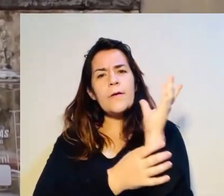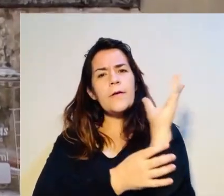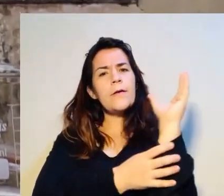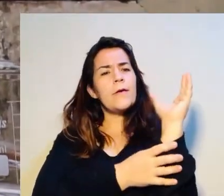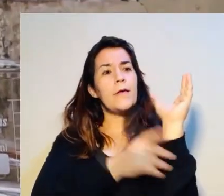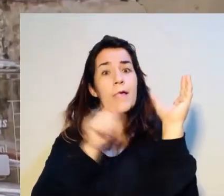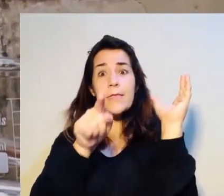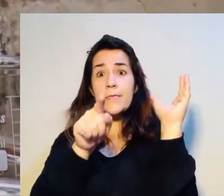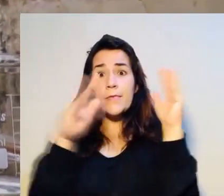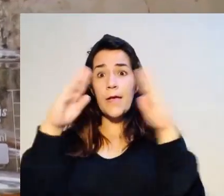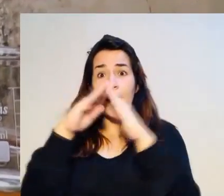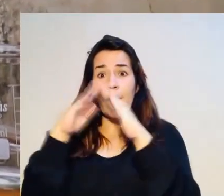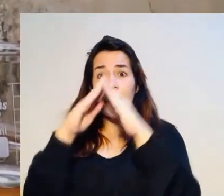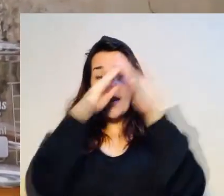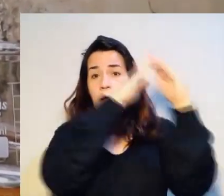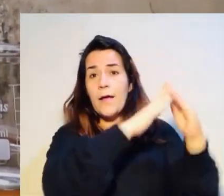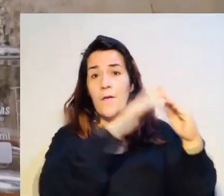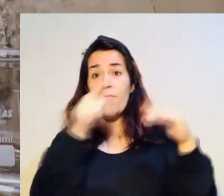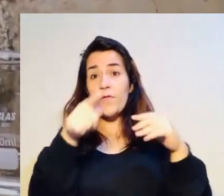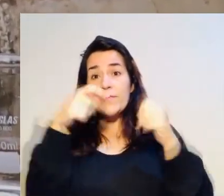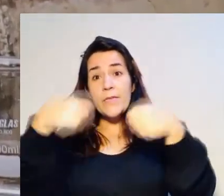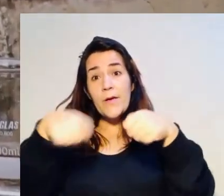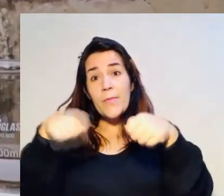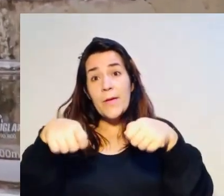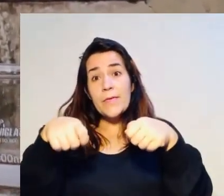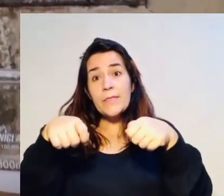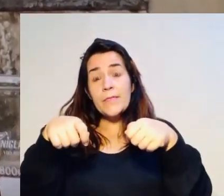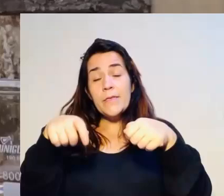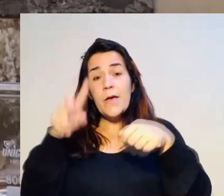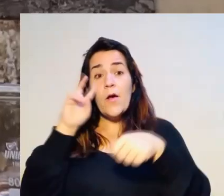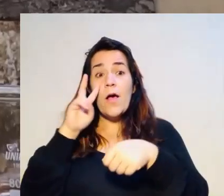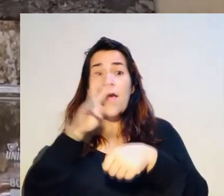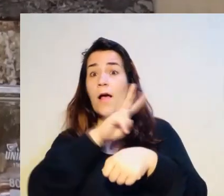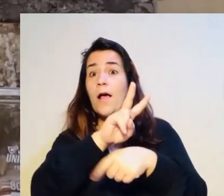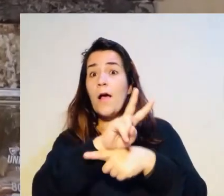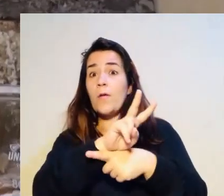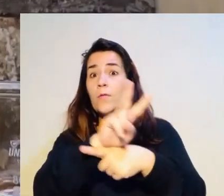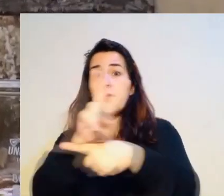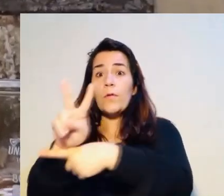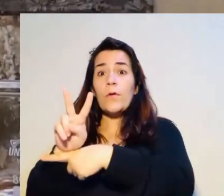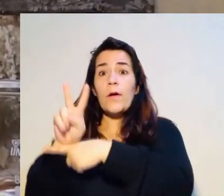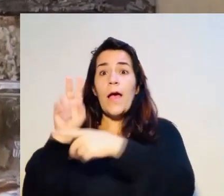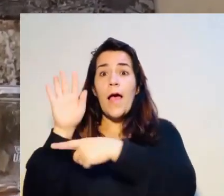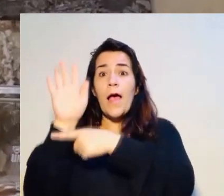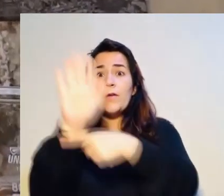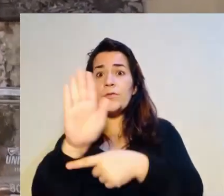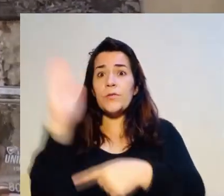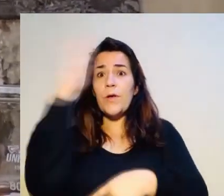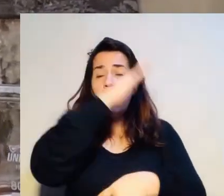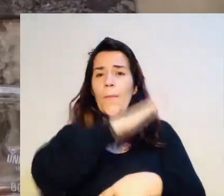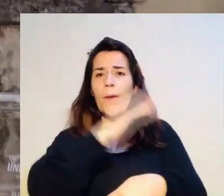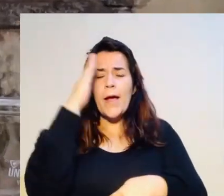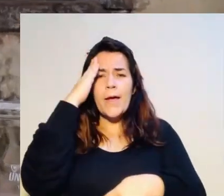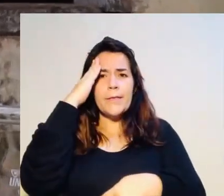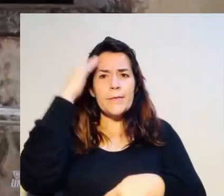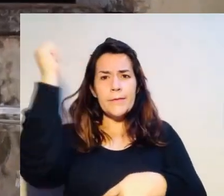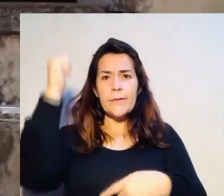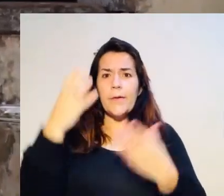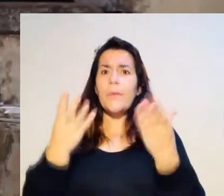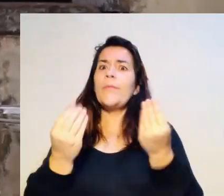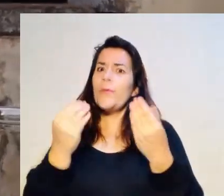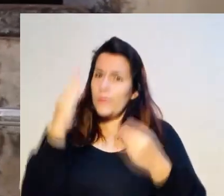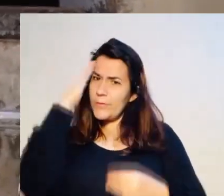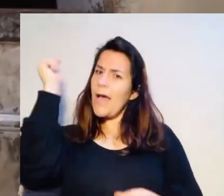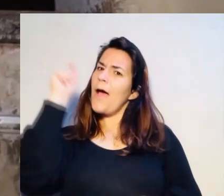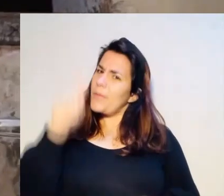quintal, é porque você tá precisando dela para curar algum mal. E essa sabedoria é